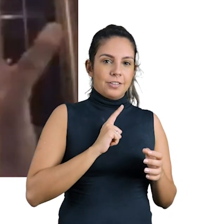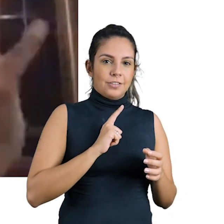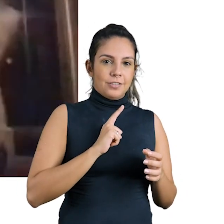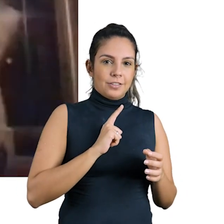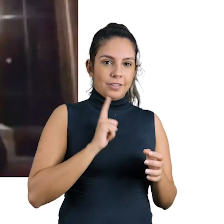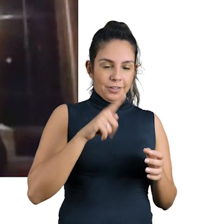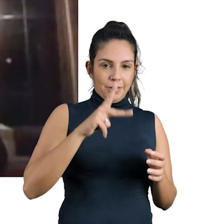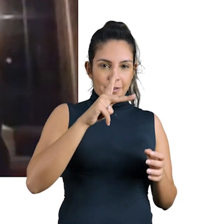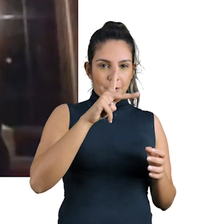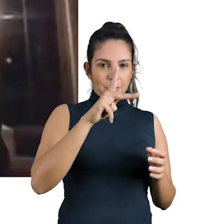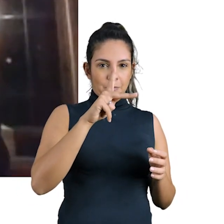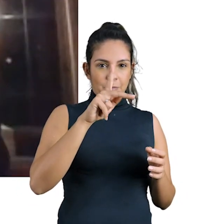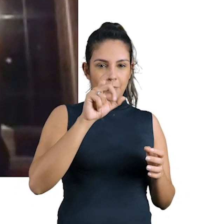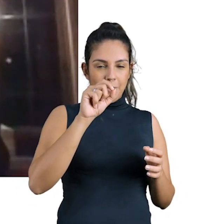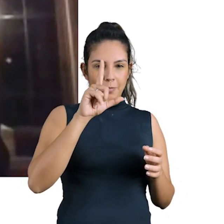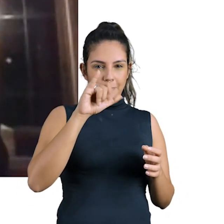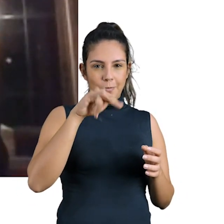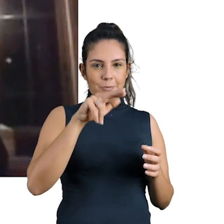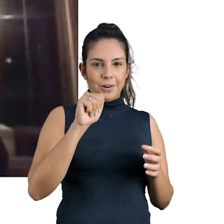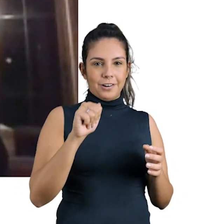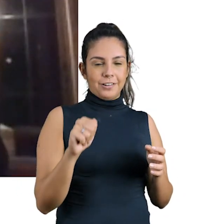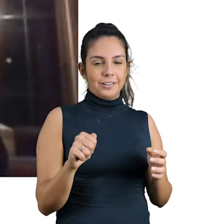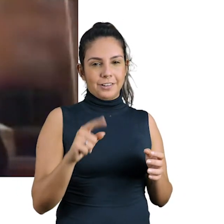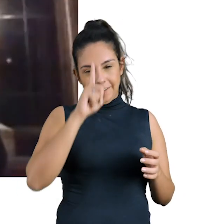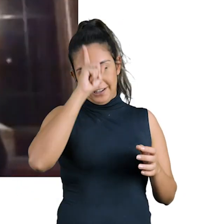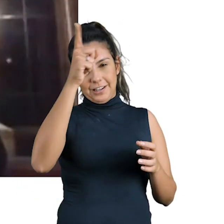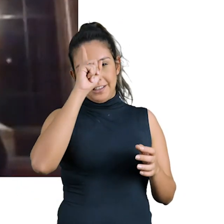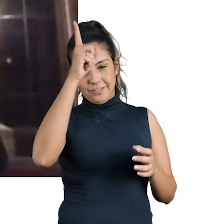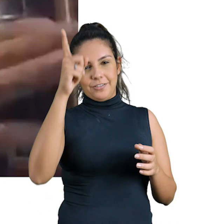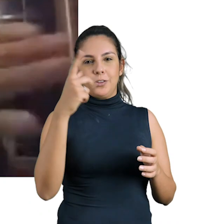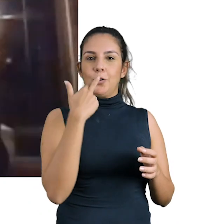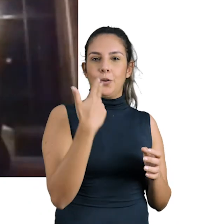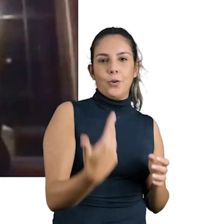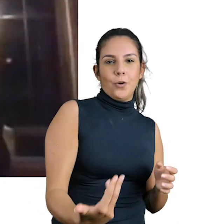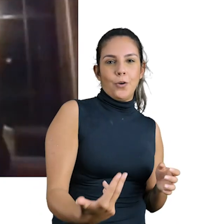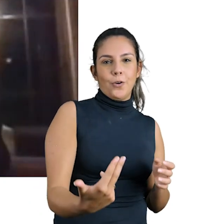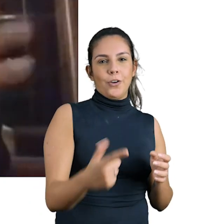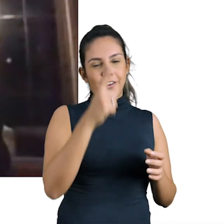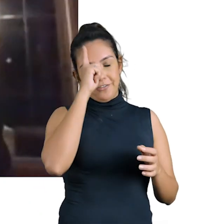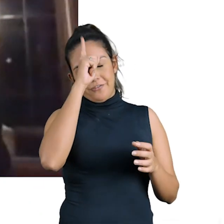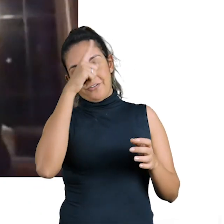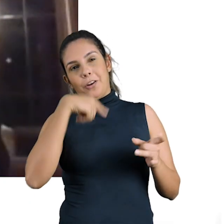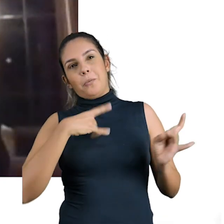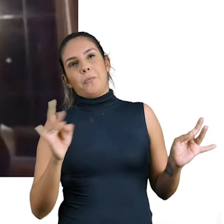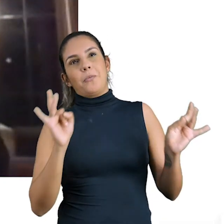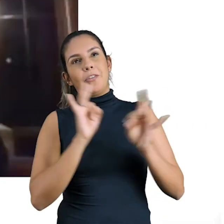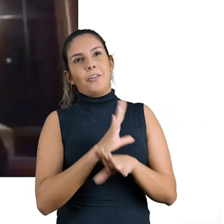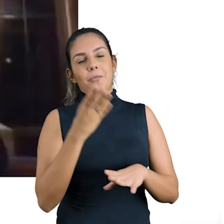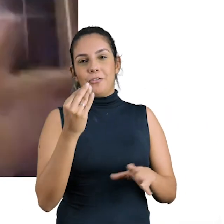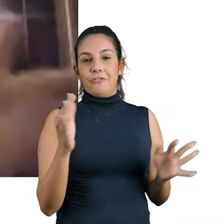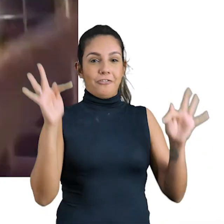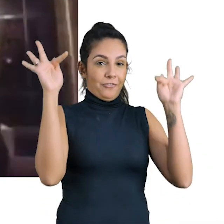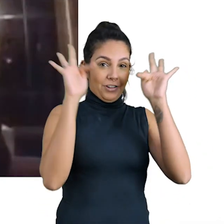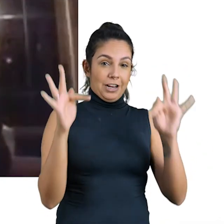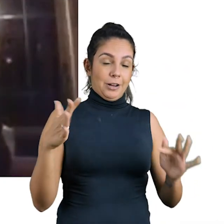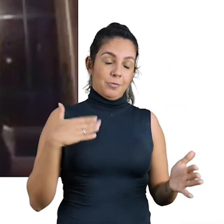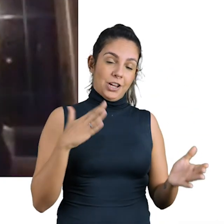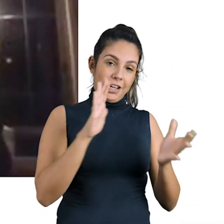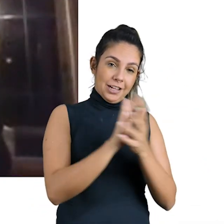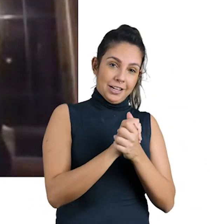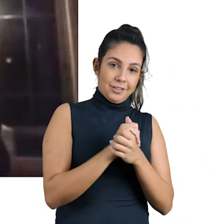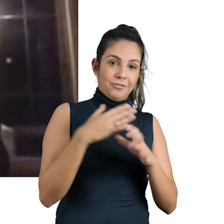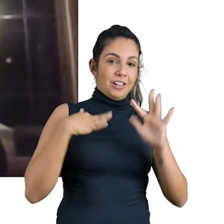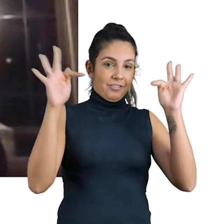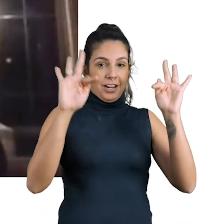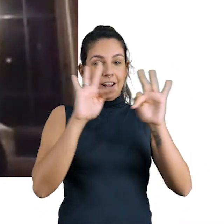meu poliana, sabe? Eu sou uma pessoa que inventa as minhas coisas, invento a minha plenitude, sou muito feliz no meu casamento, sou